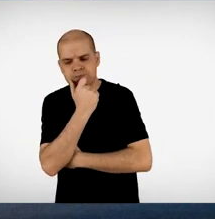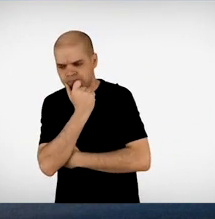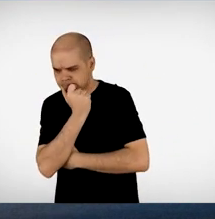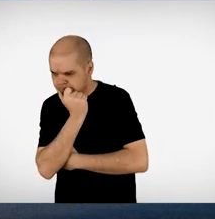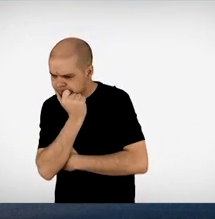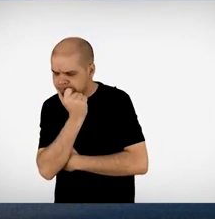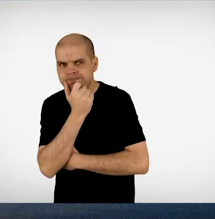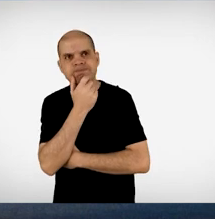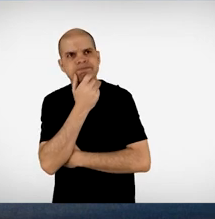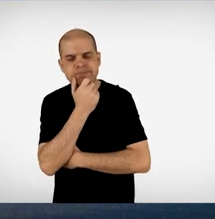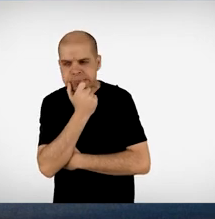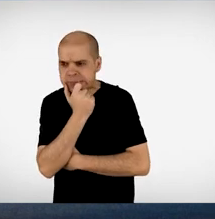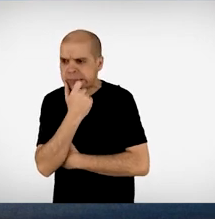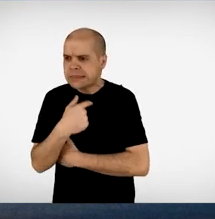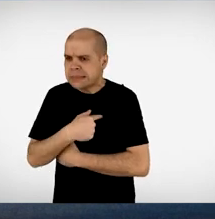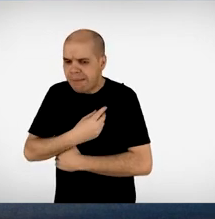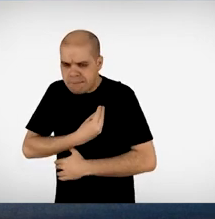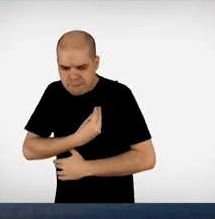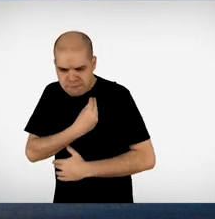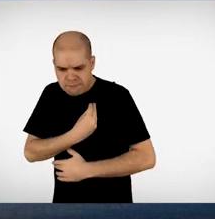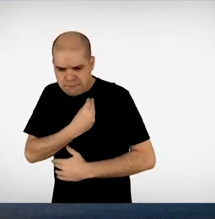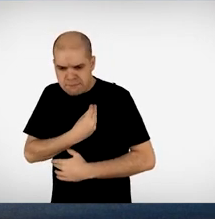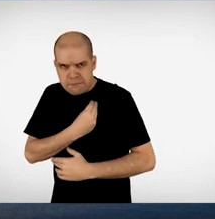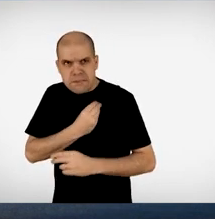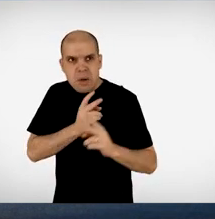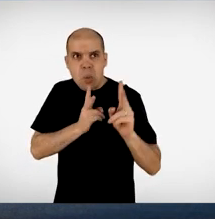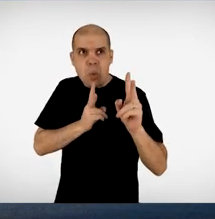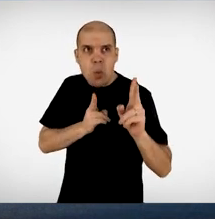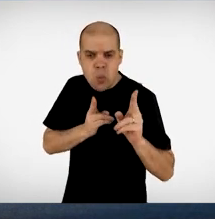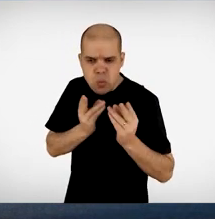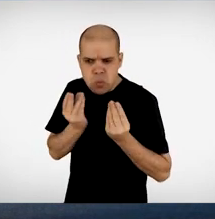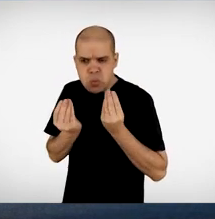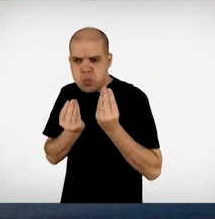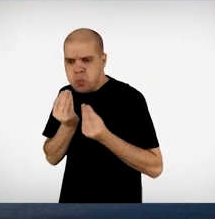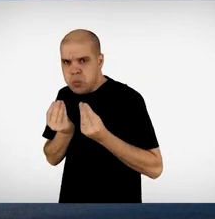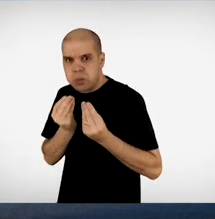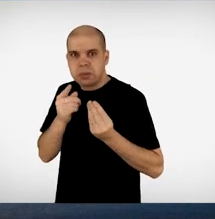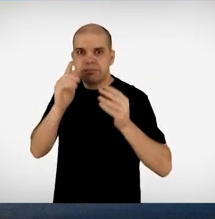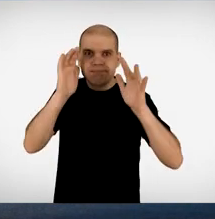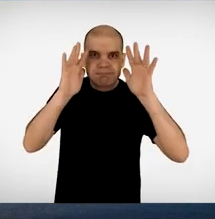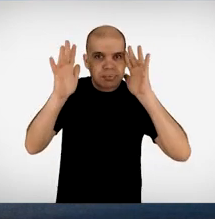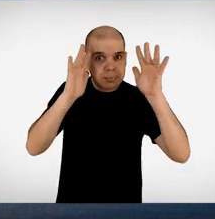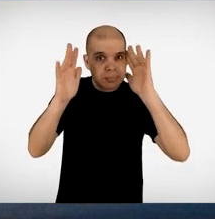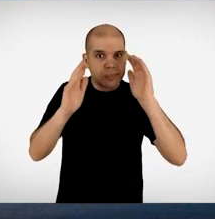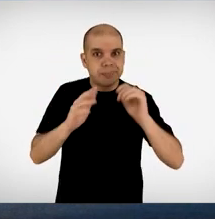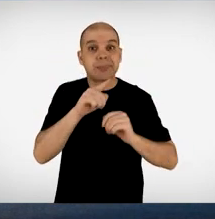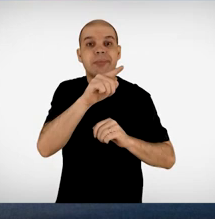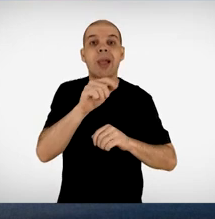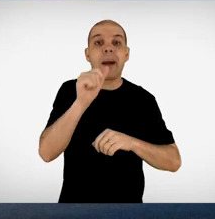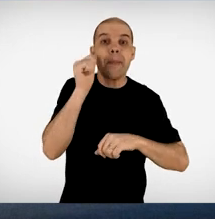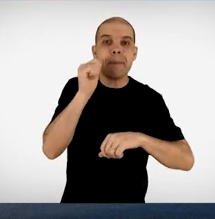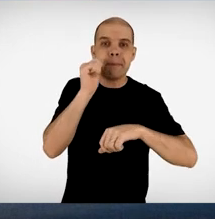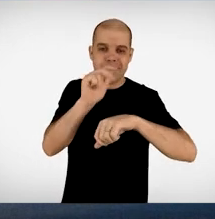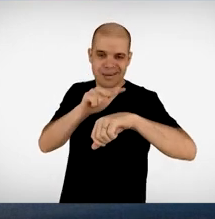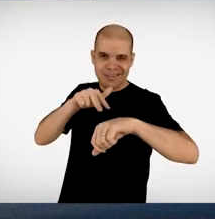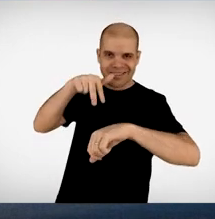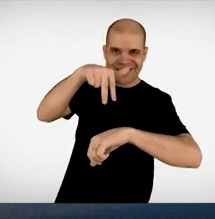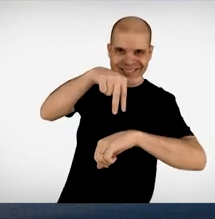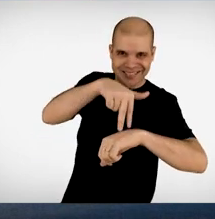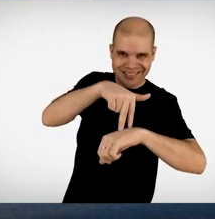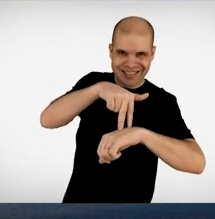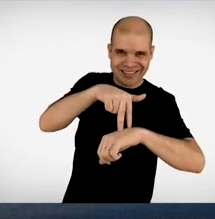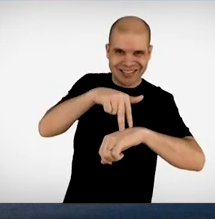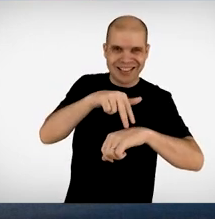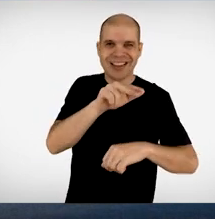sobre a busca do amor, a procura do sentido da vida. E vai apresentar a Julie, né? Que foi